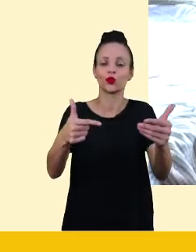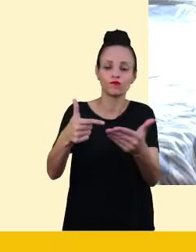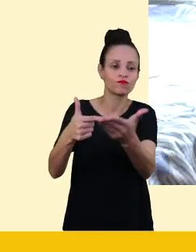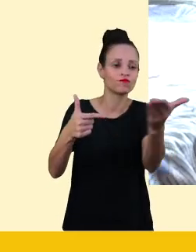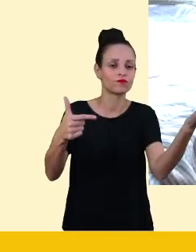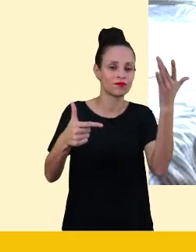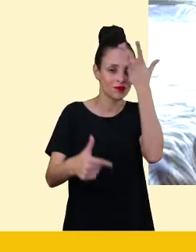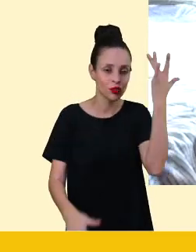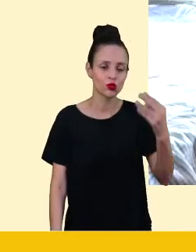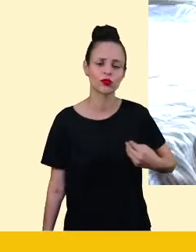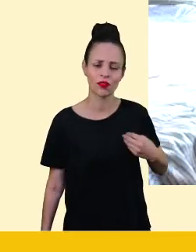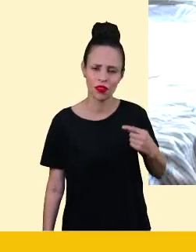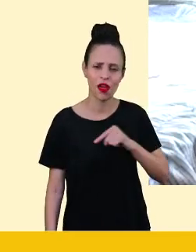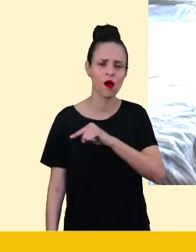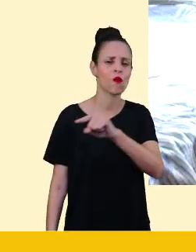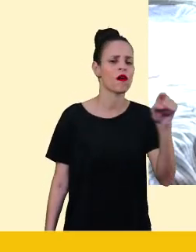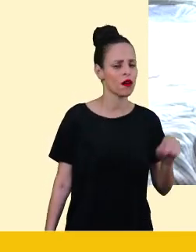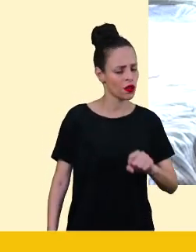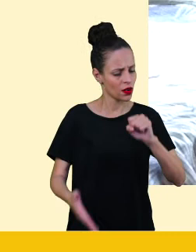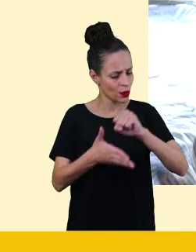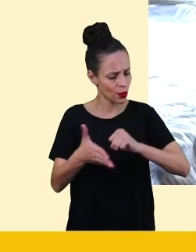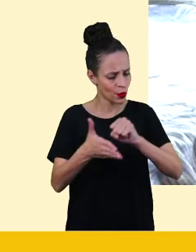As pessoas estão aí, estão lutando